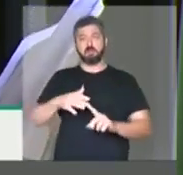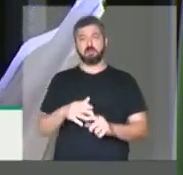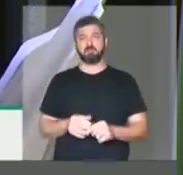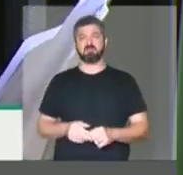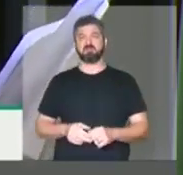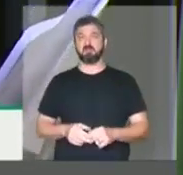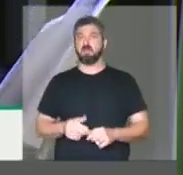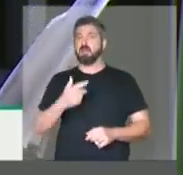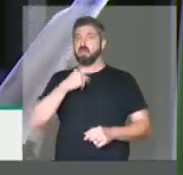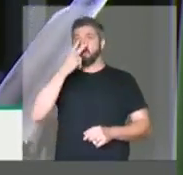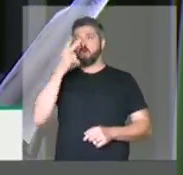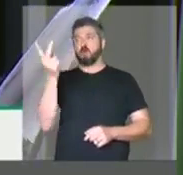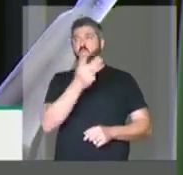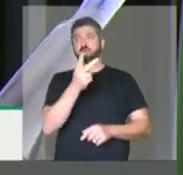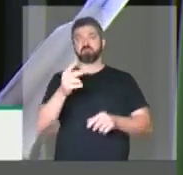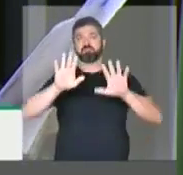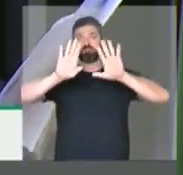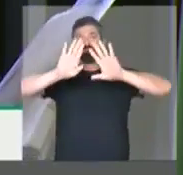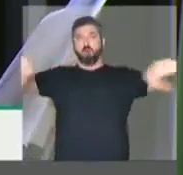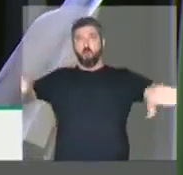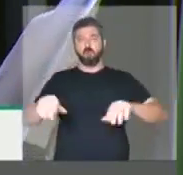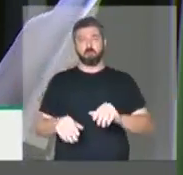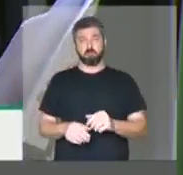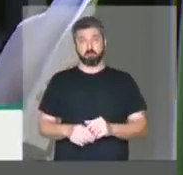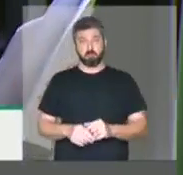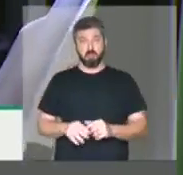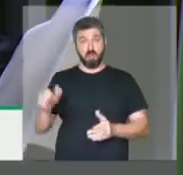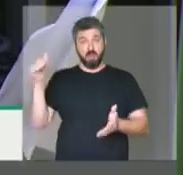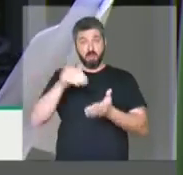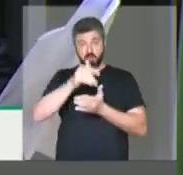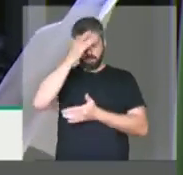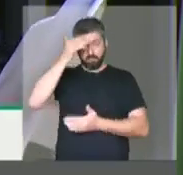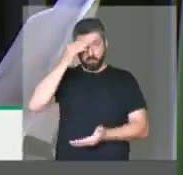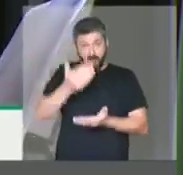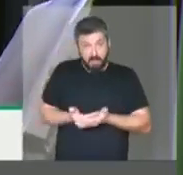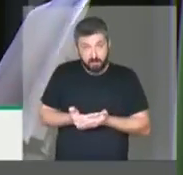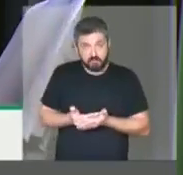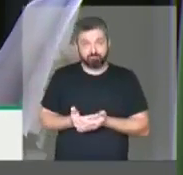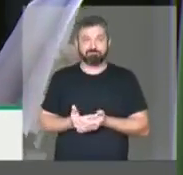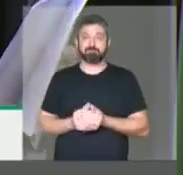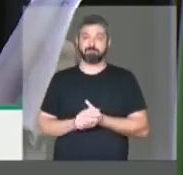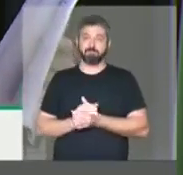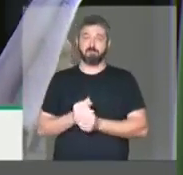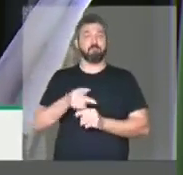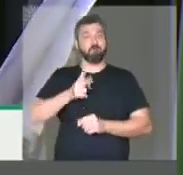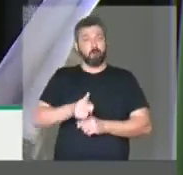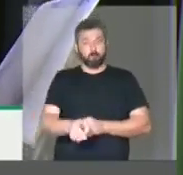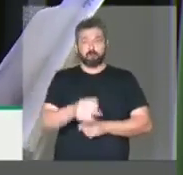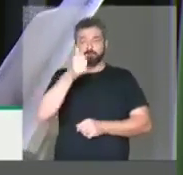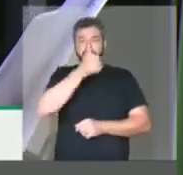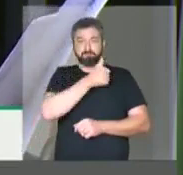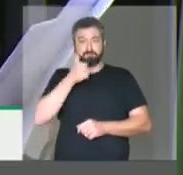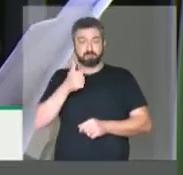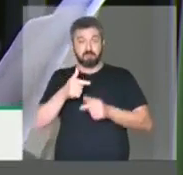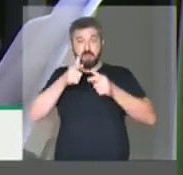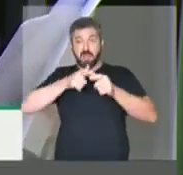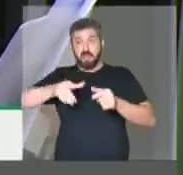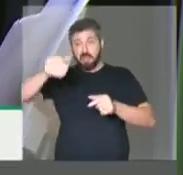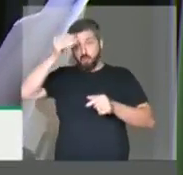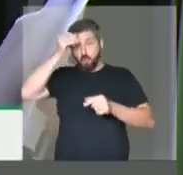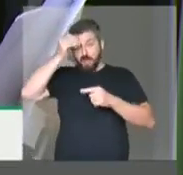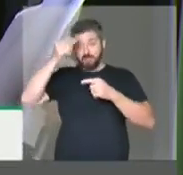não é desejada por ambos. Enquanto este dia não chega, continuaremos a viver em um país que na